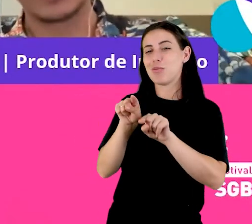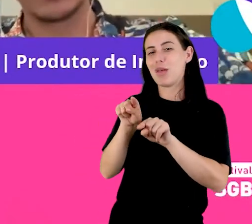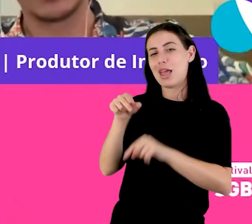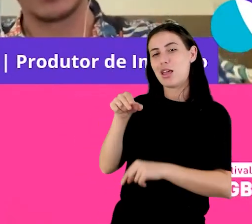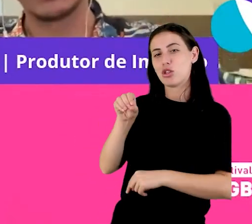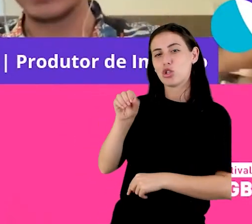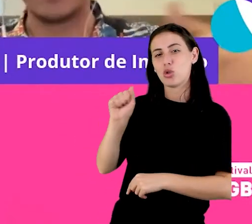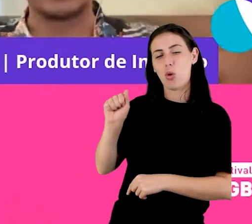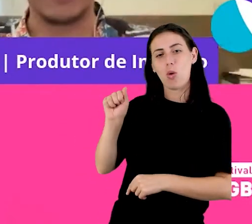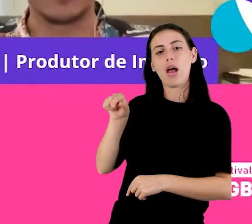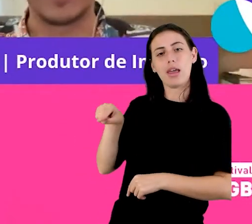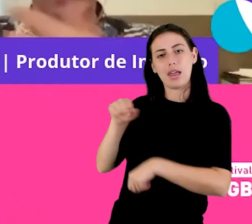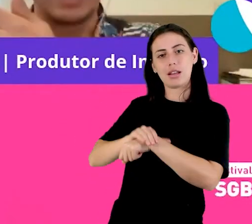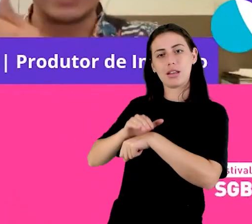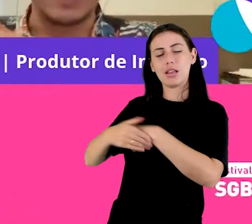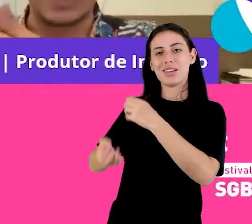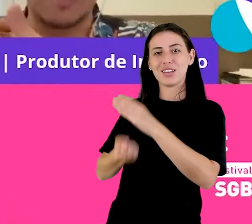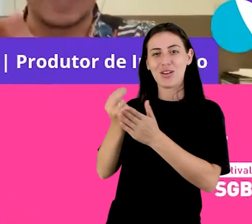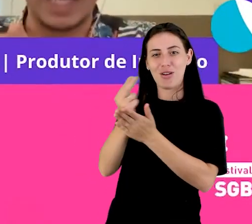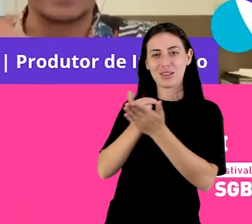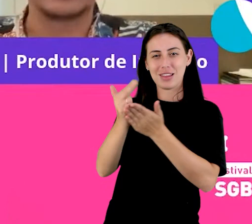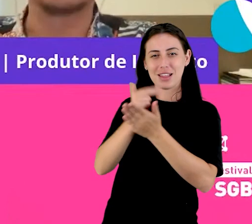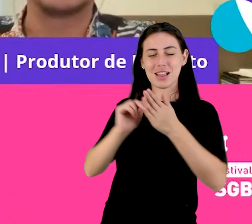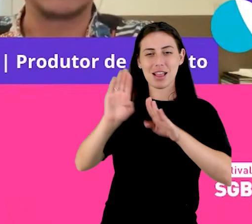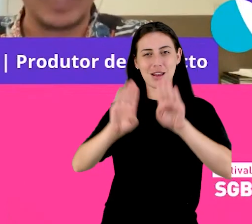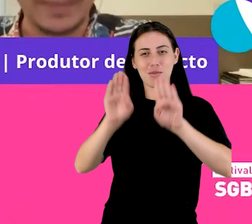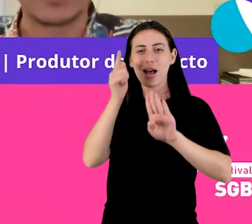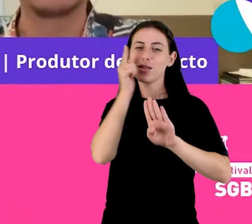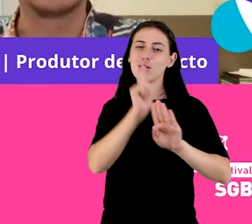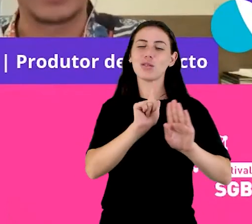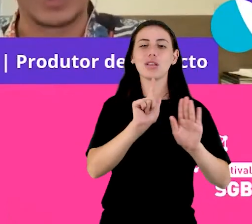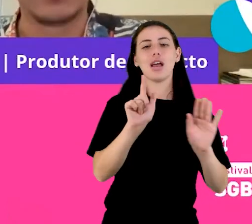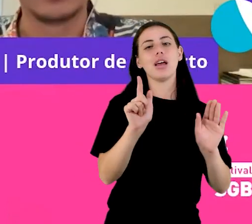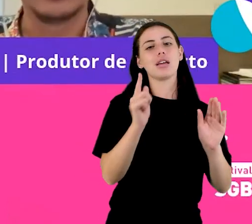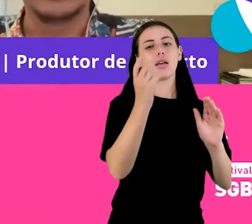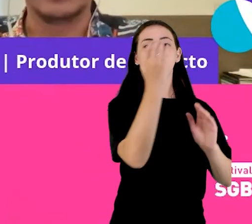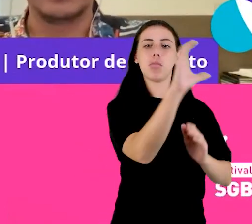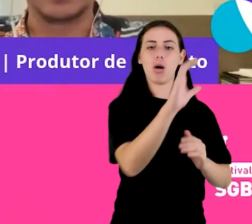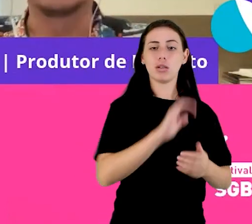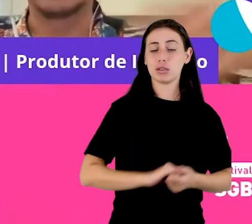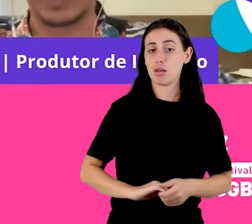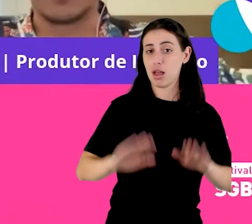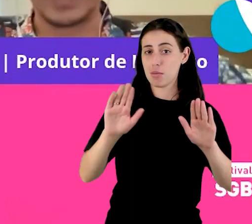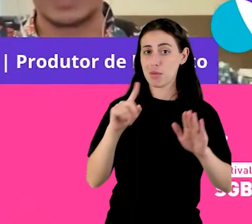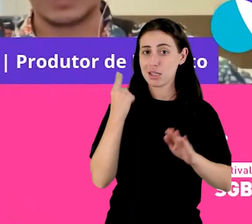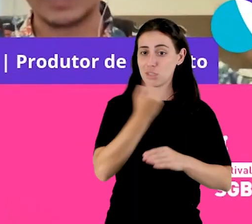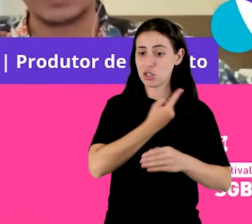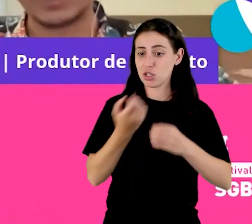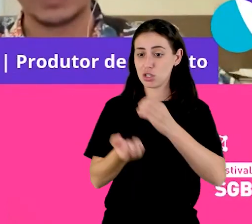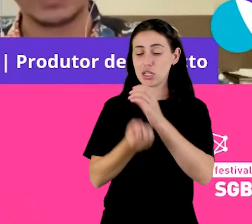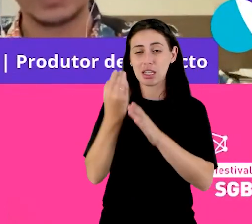uma nova ação agora, né? A gente sempre tem o filme acessibilidade completa, com Libras, com audiodescrição, e estamos tentando